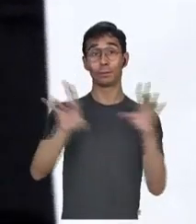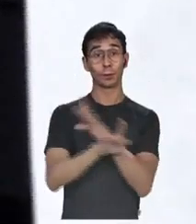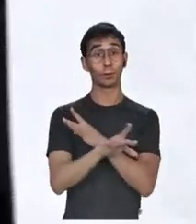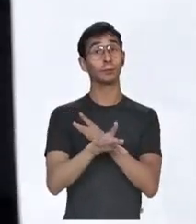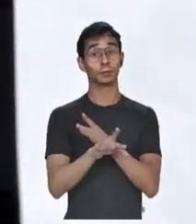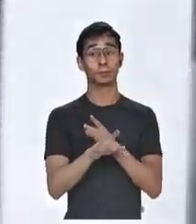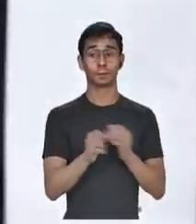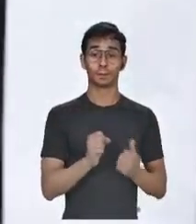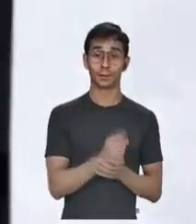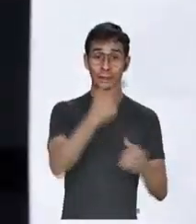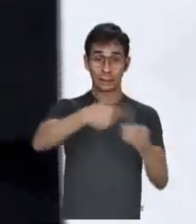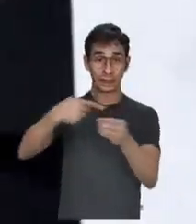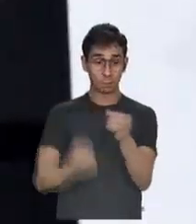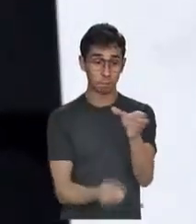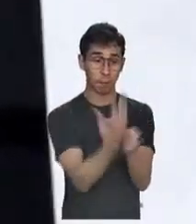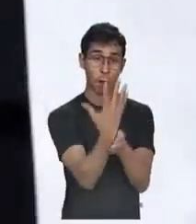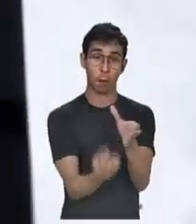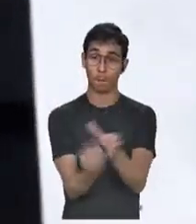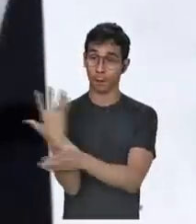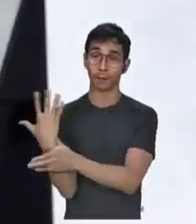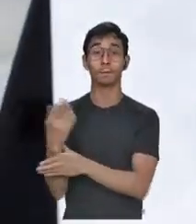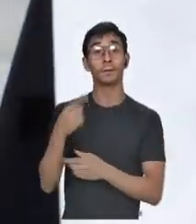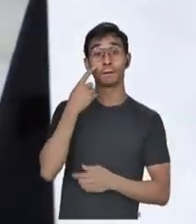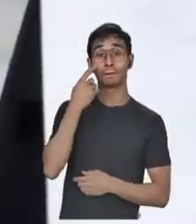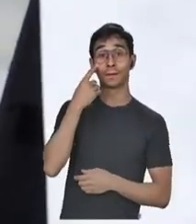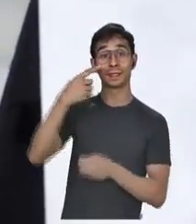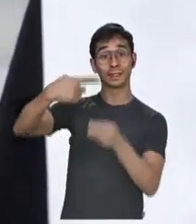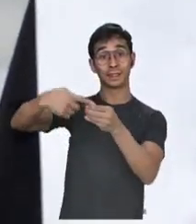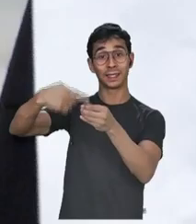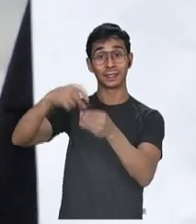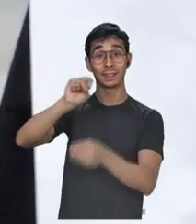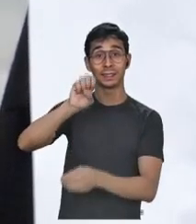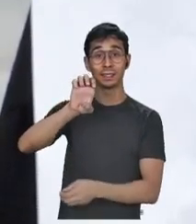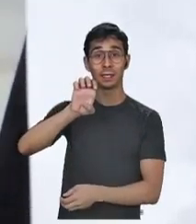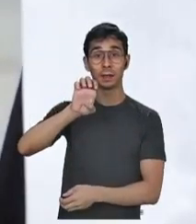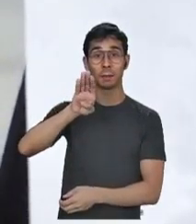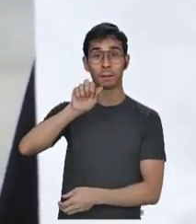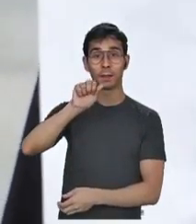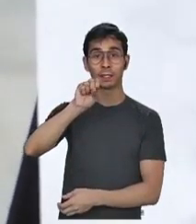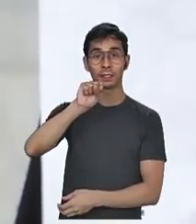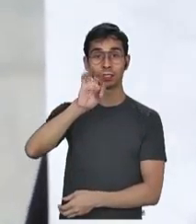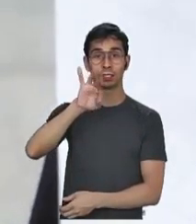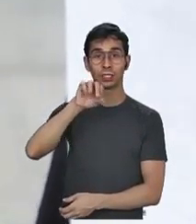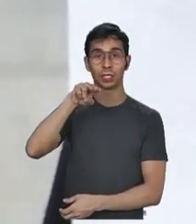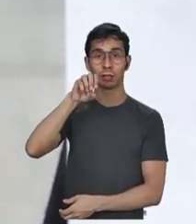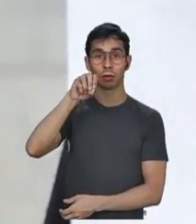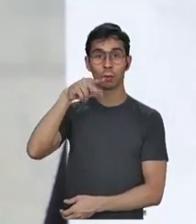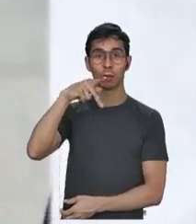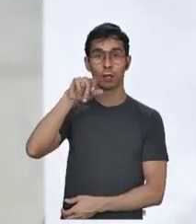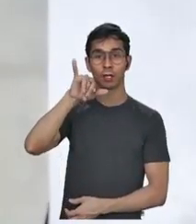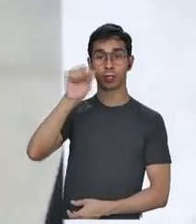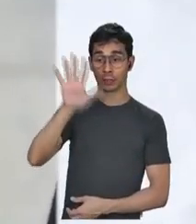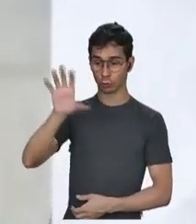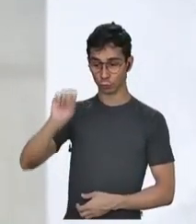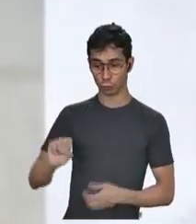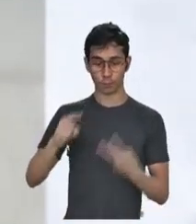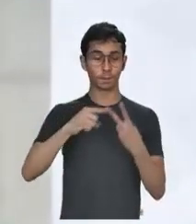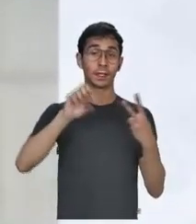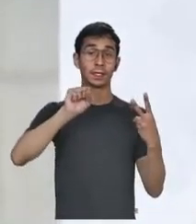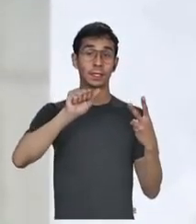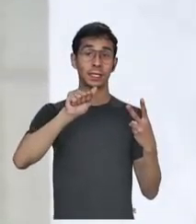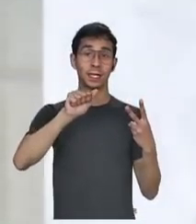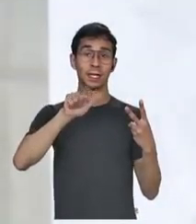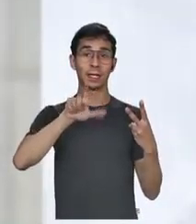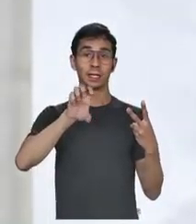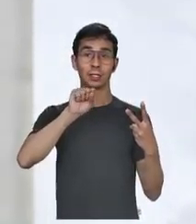a emancipação nós temos aí a cidade de sebastianópolis do sul salesópolis silveiras